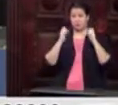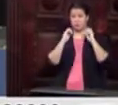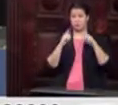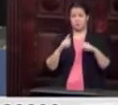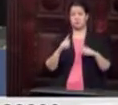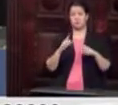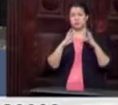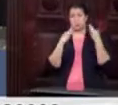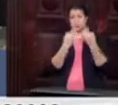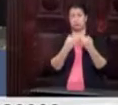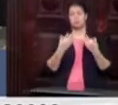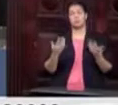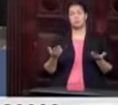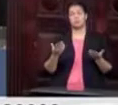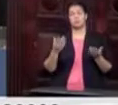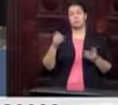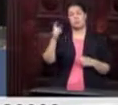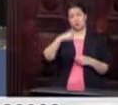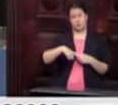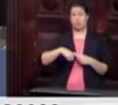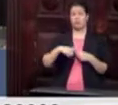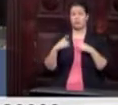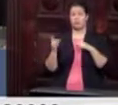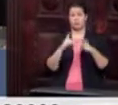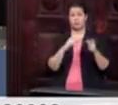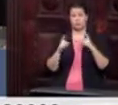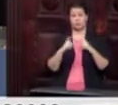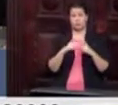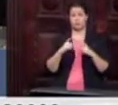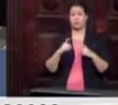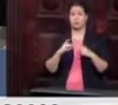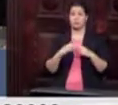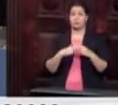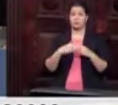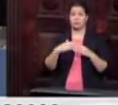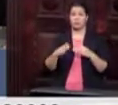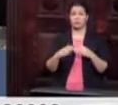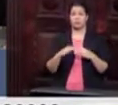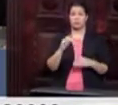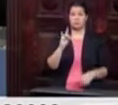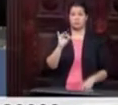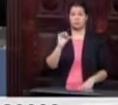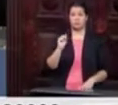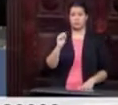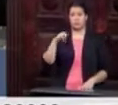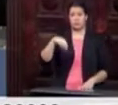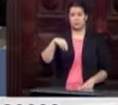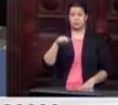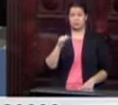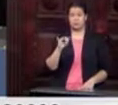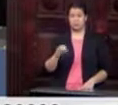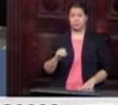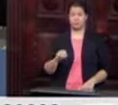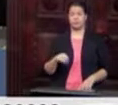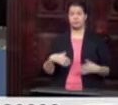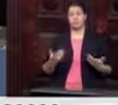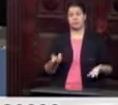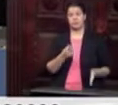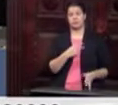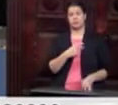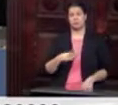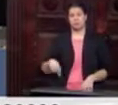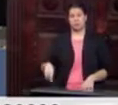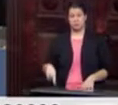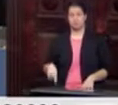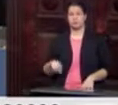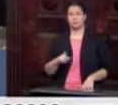à mídia, voltaremos a discutir essas matérias a partir do próximo dia 8 de maio. Senhora presidente, eu gostaria